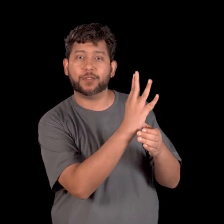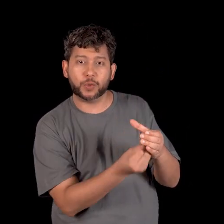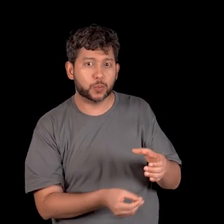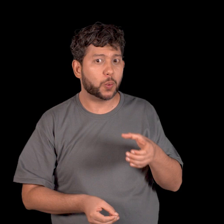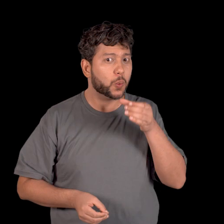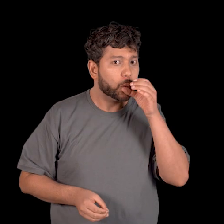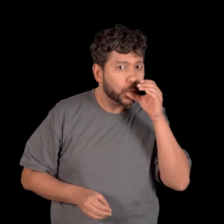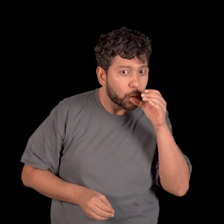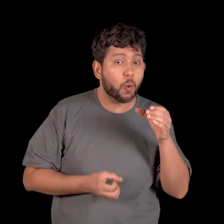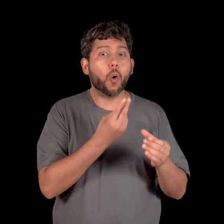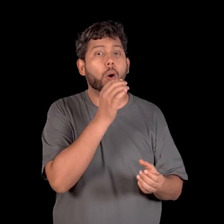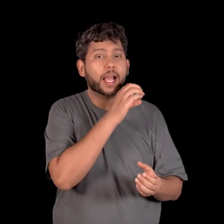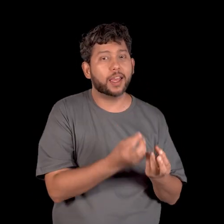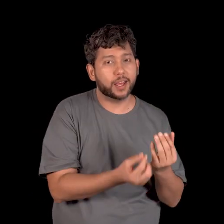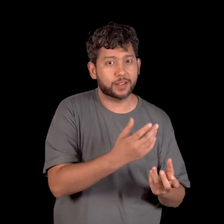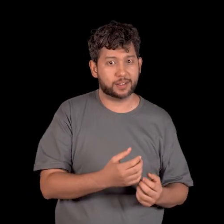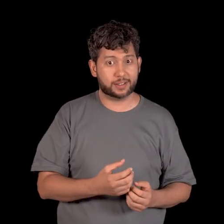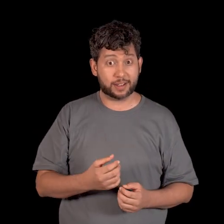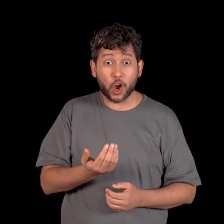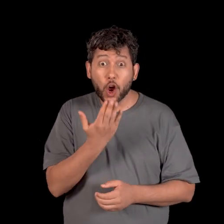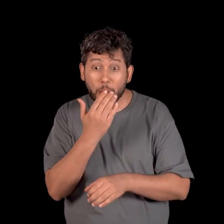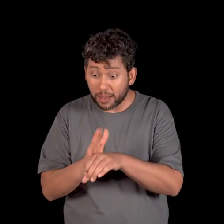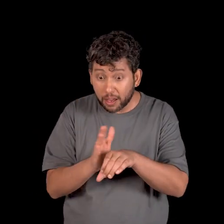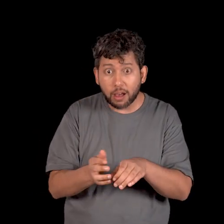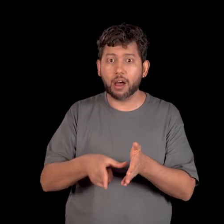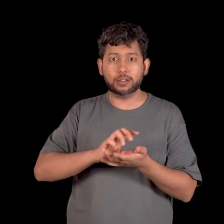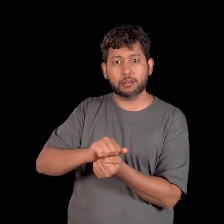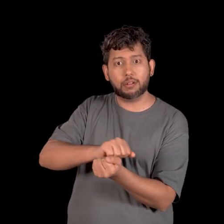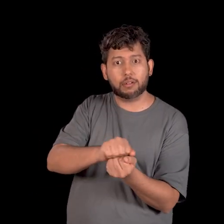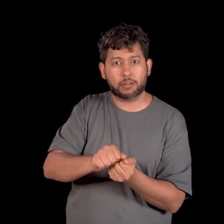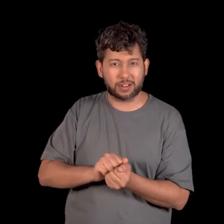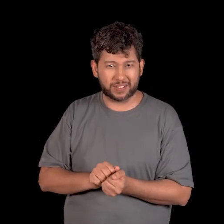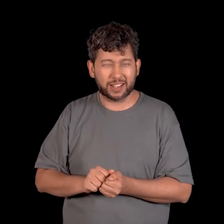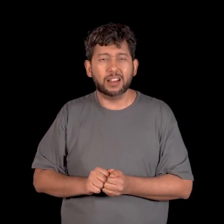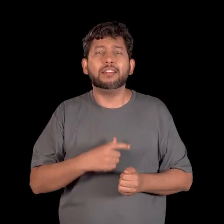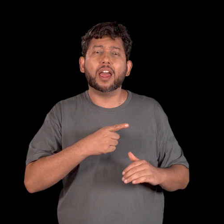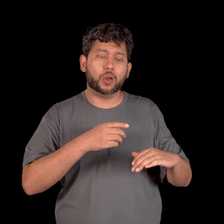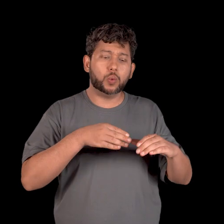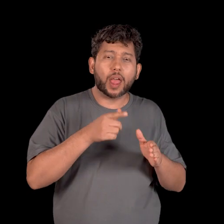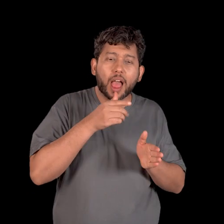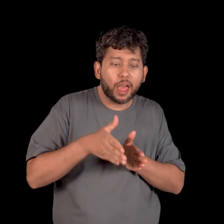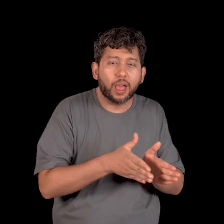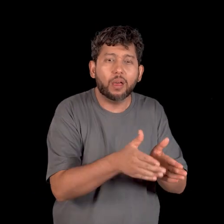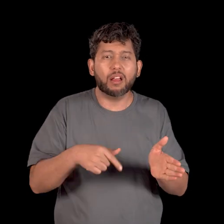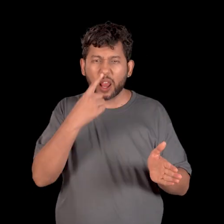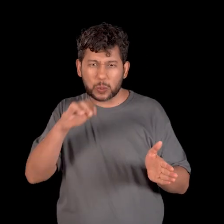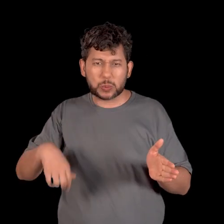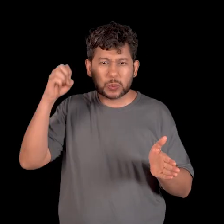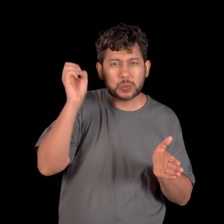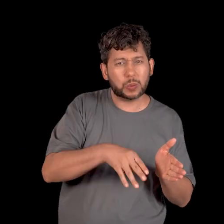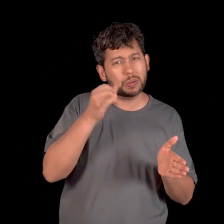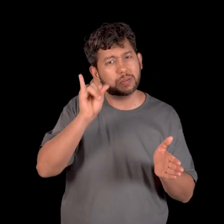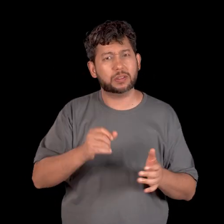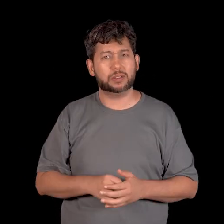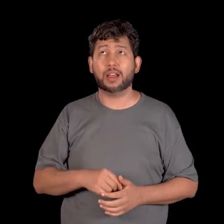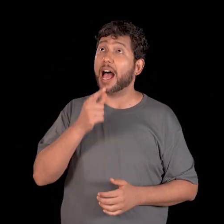filtrada ou fervida. Higienize os alimentos com água potável. Não jogue lixo em esgotos, córregos e